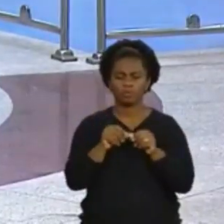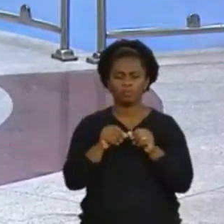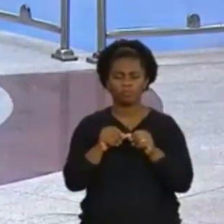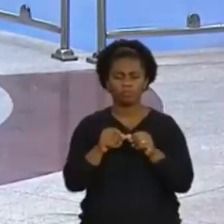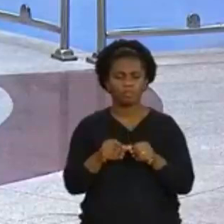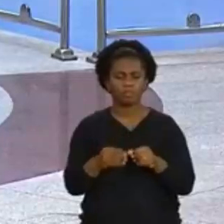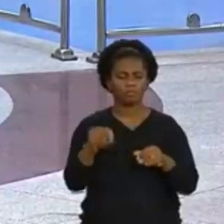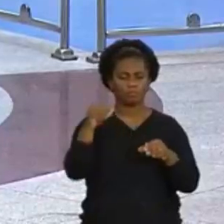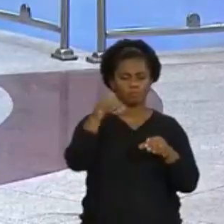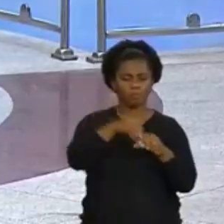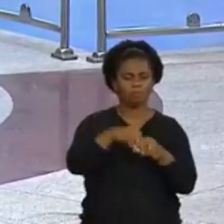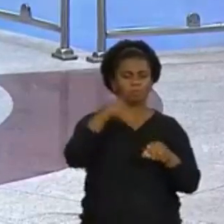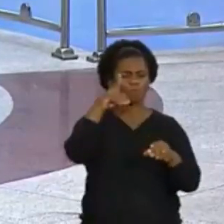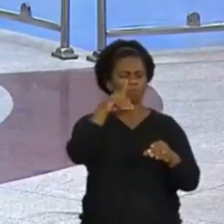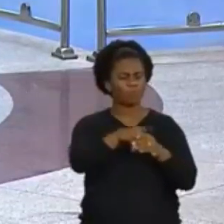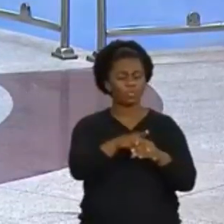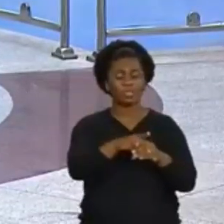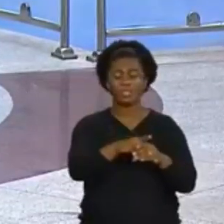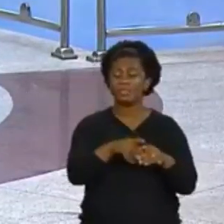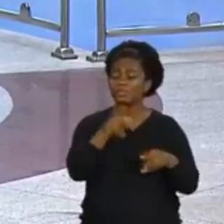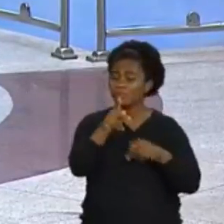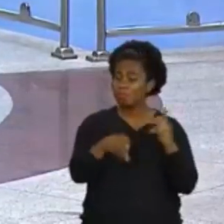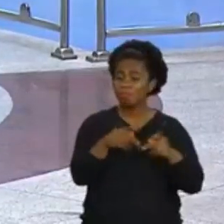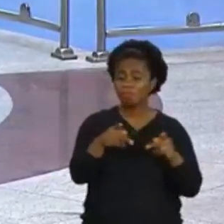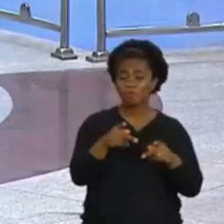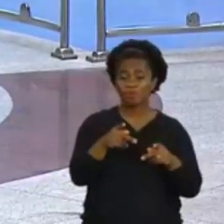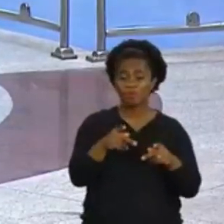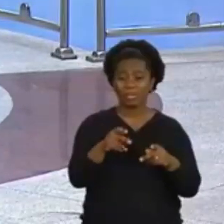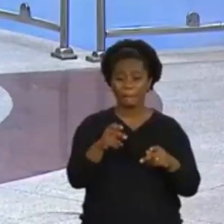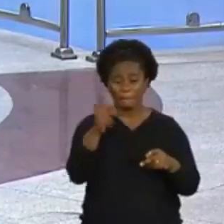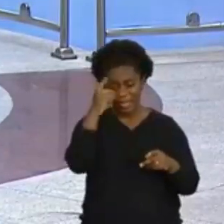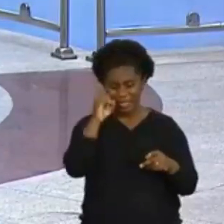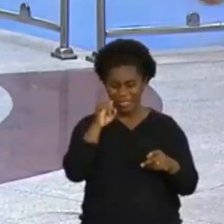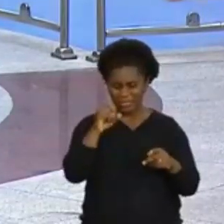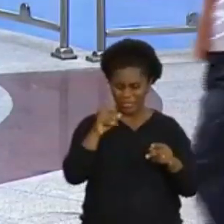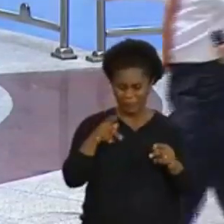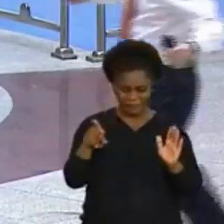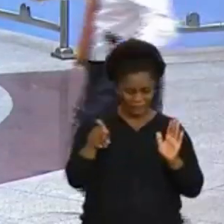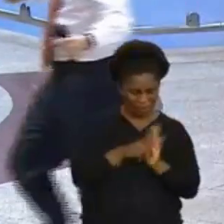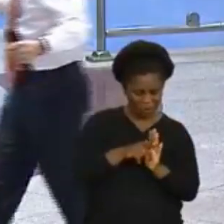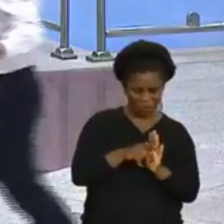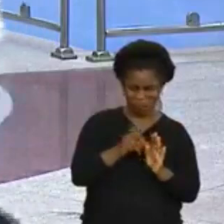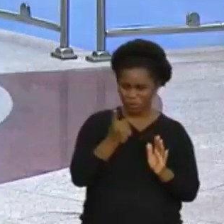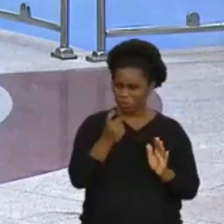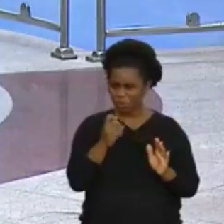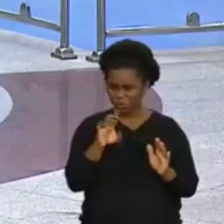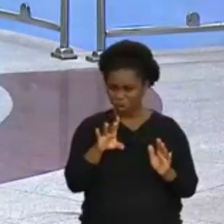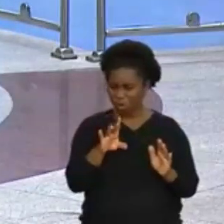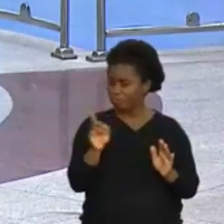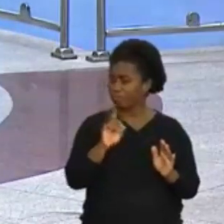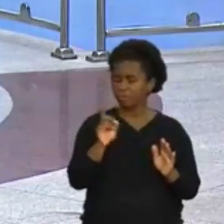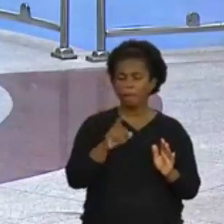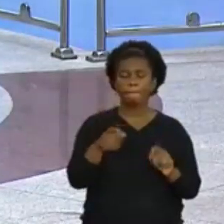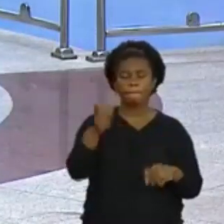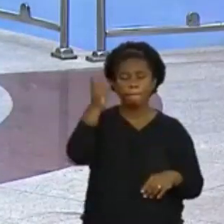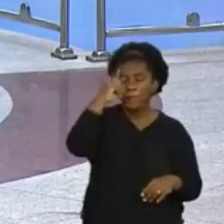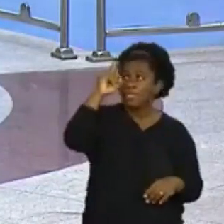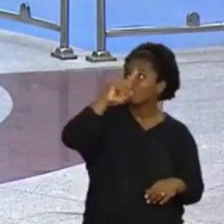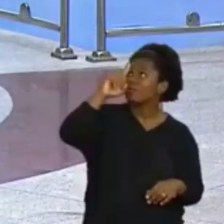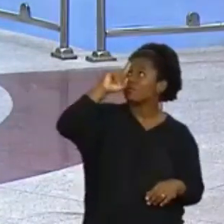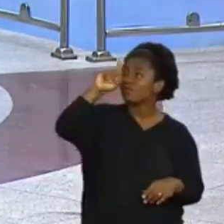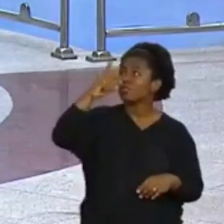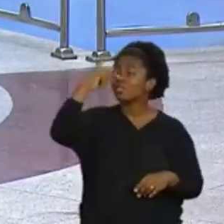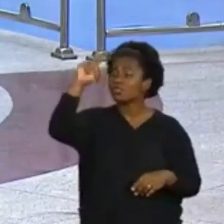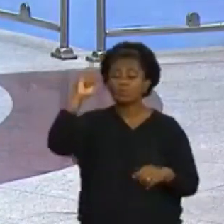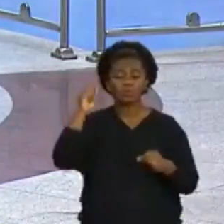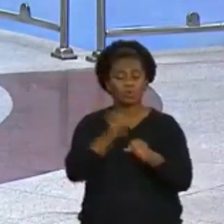não despreza a tua obra, esse povo que não pensa só em si, mas pensa em ganhar almas, esse povo que tem um desejo de